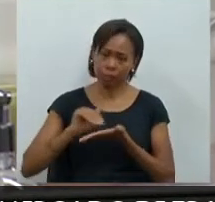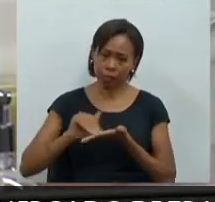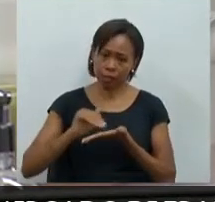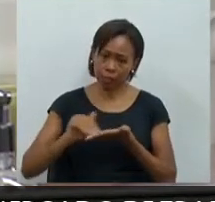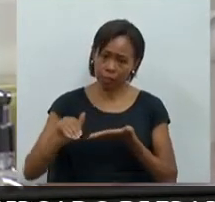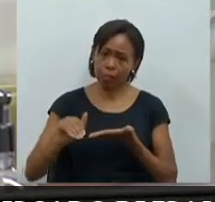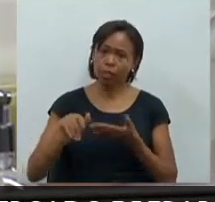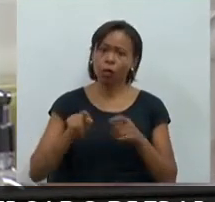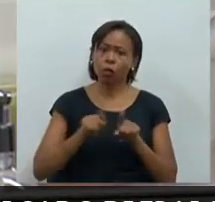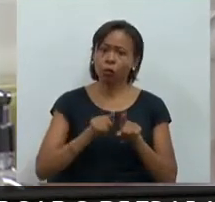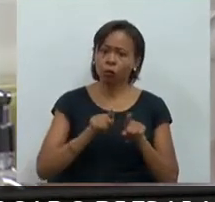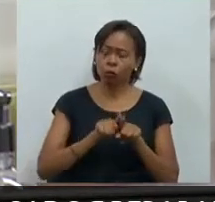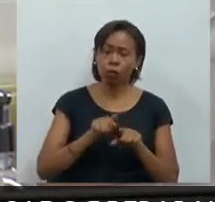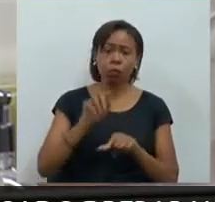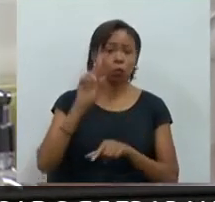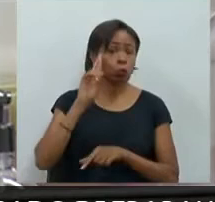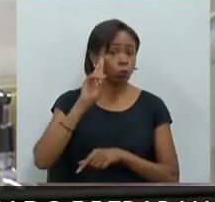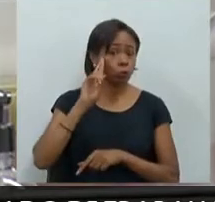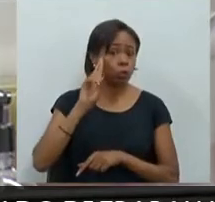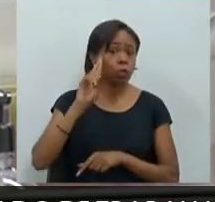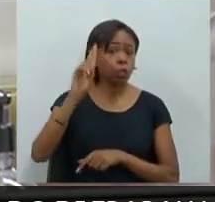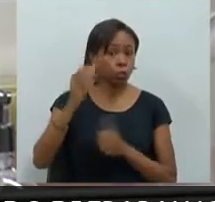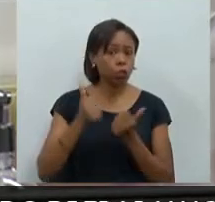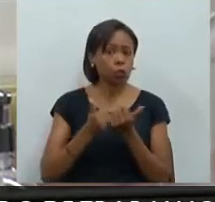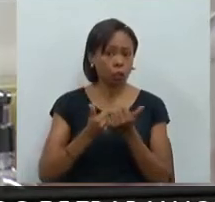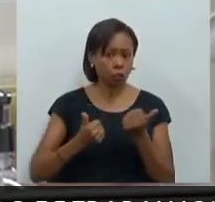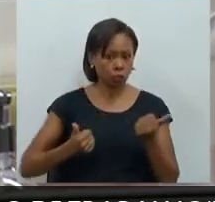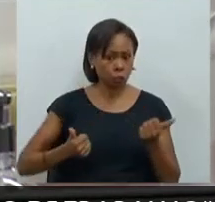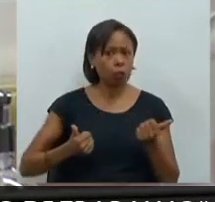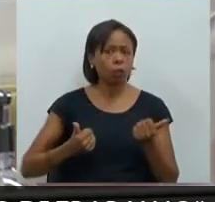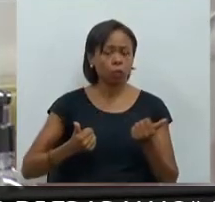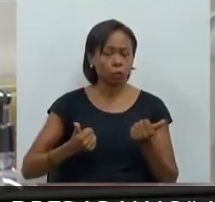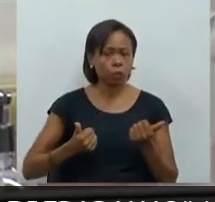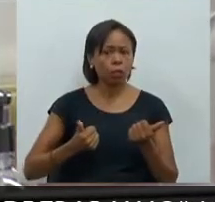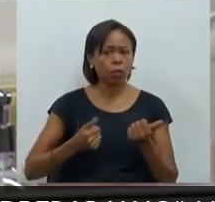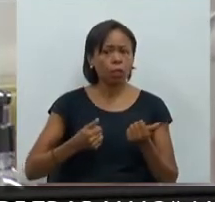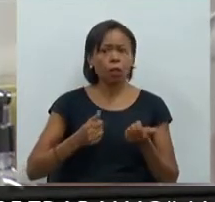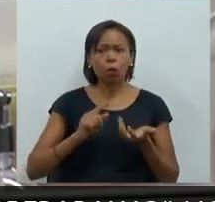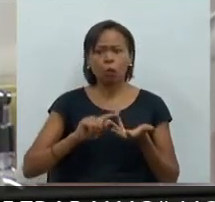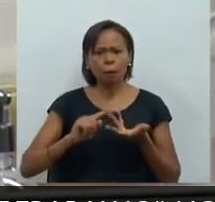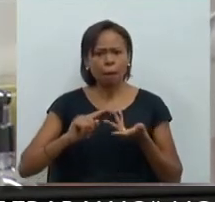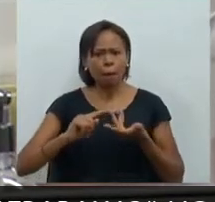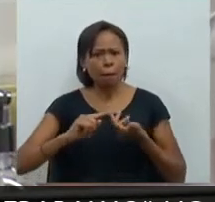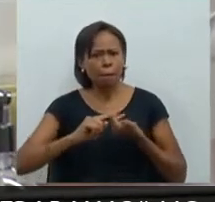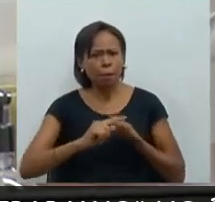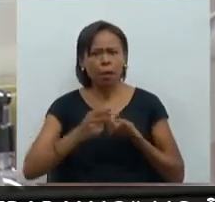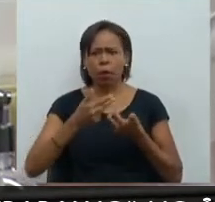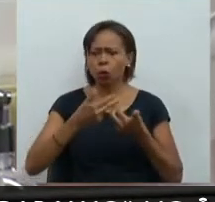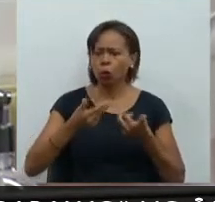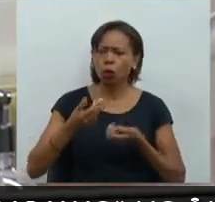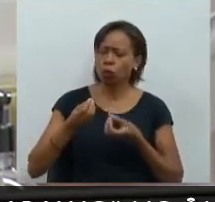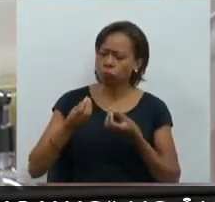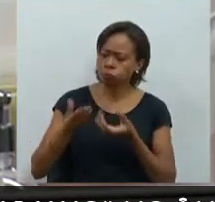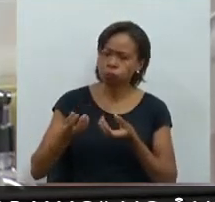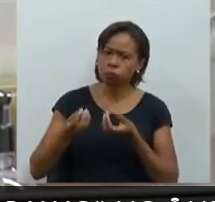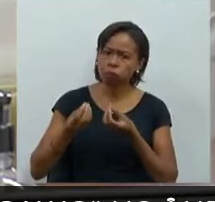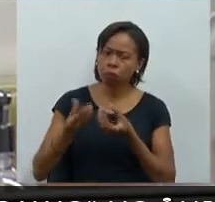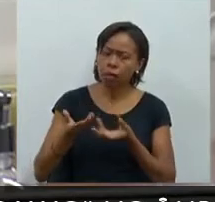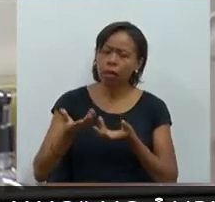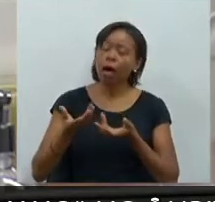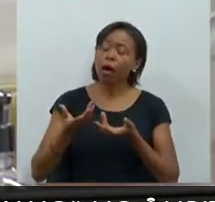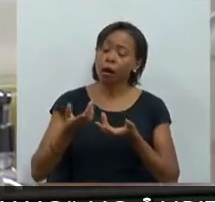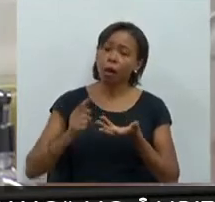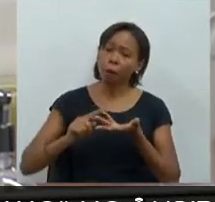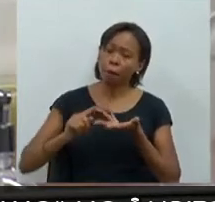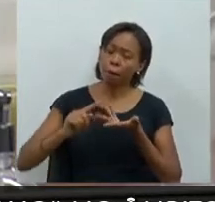os diretores, eles trazendo para a gente essas demandas, essas questões, a gente sempre ouvindo algumas coisas, o